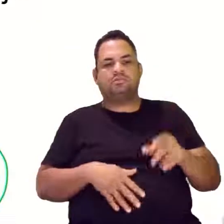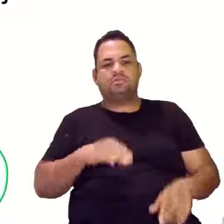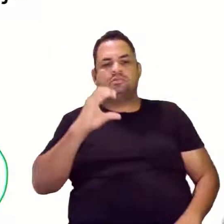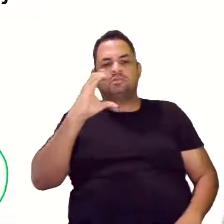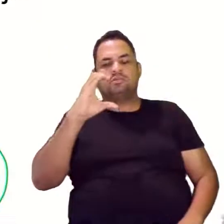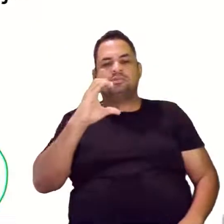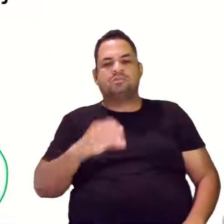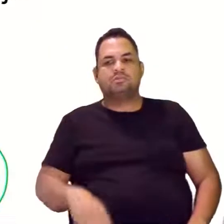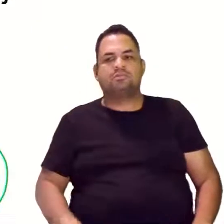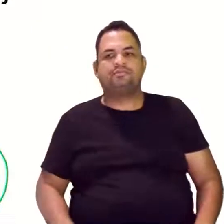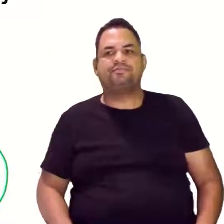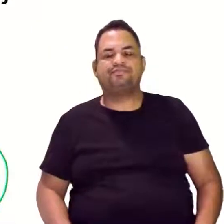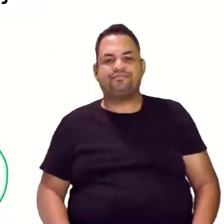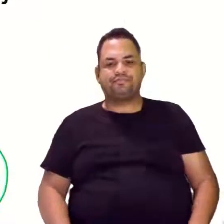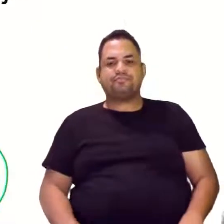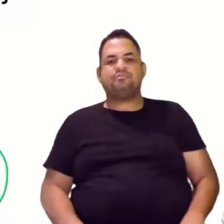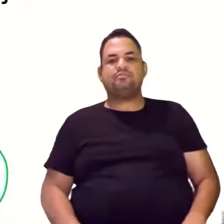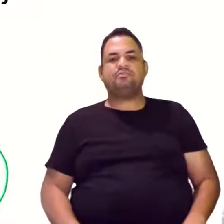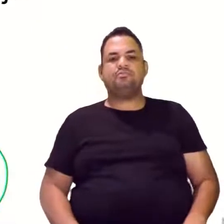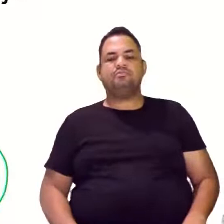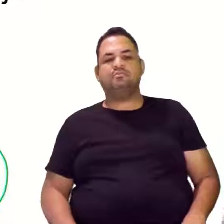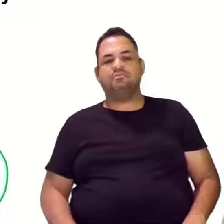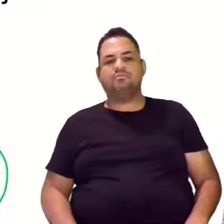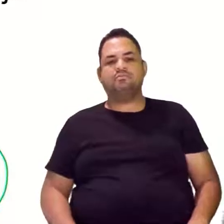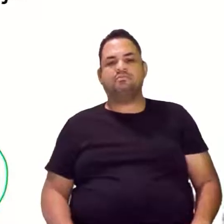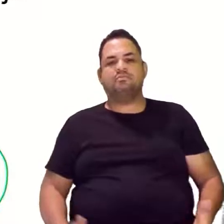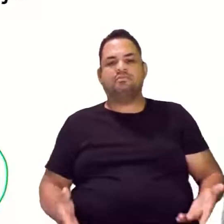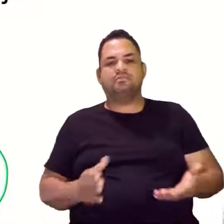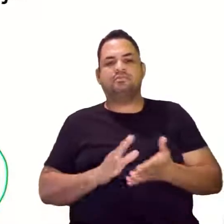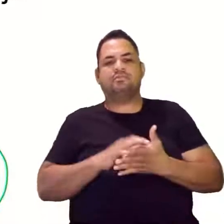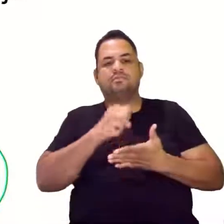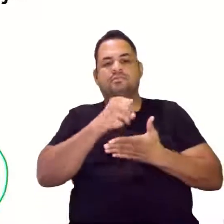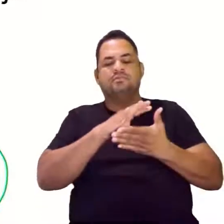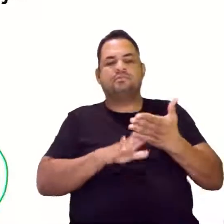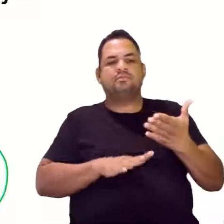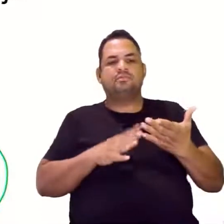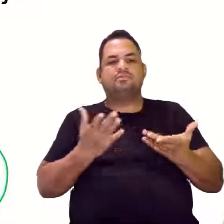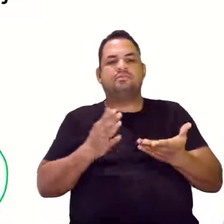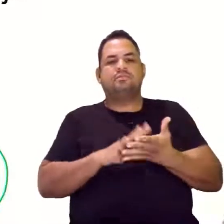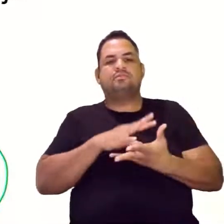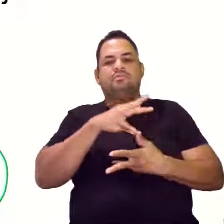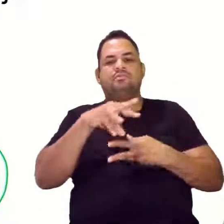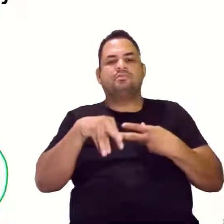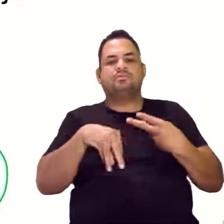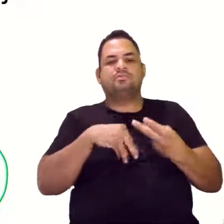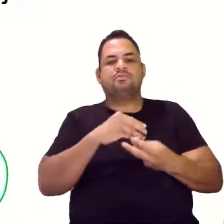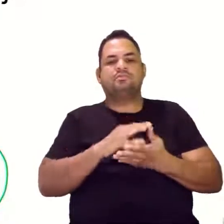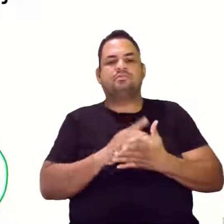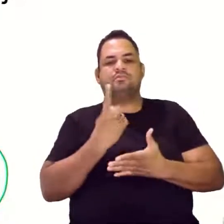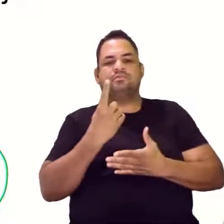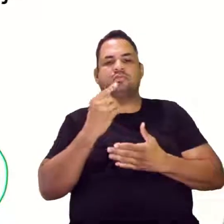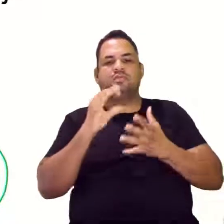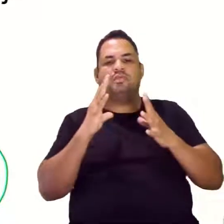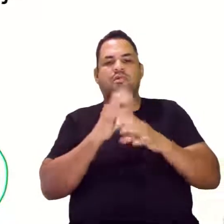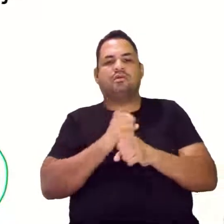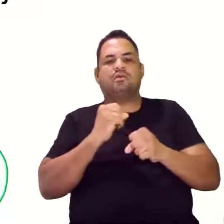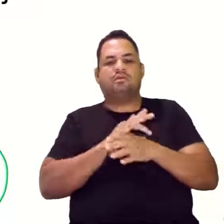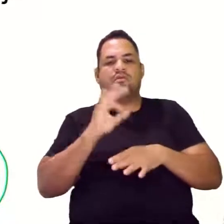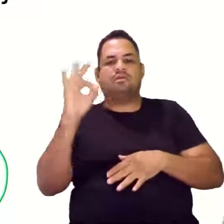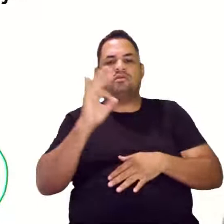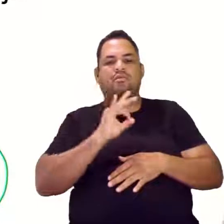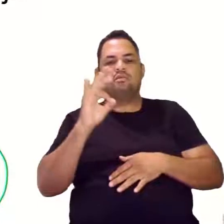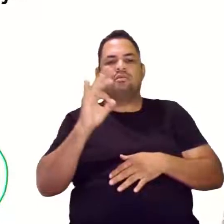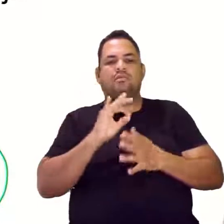C. Então essa daqui fugiu um pouco de gráfico, mas é uma questão que só envolve um cálculo de